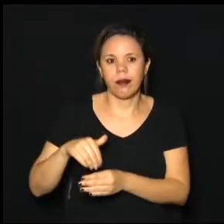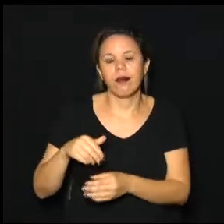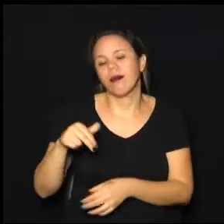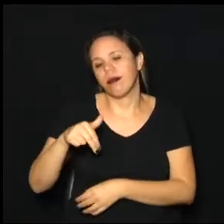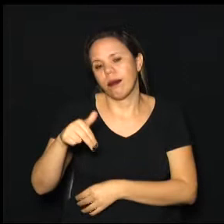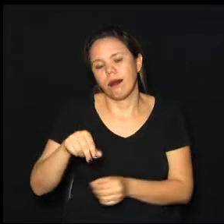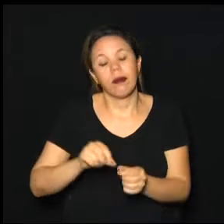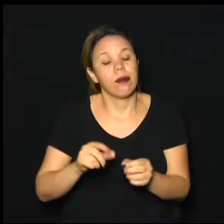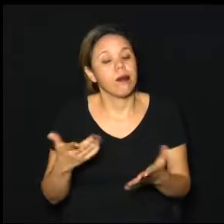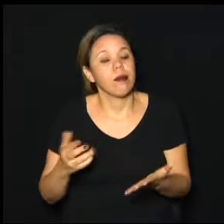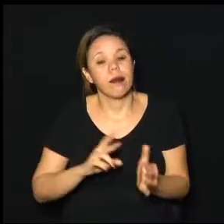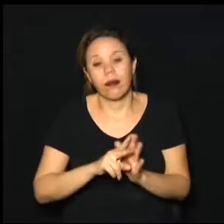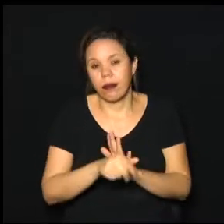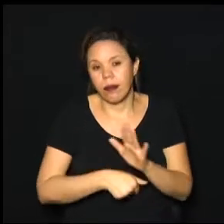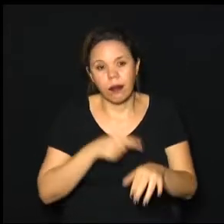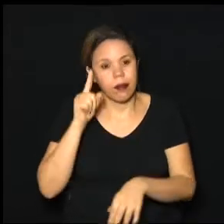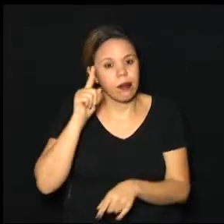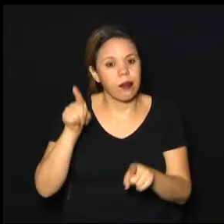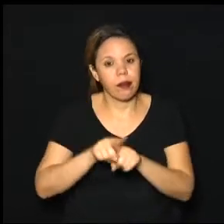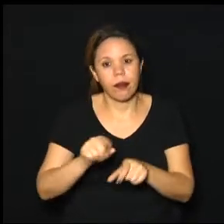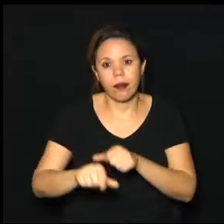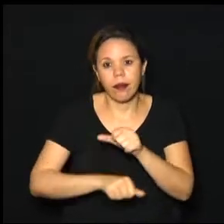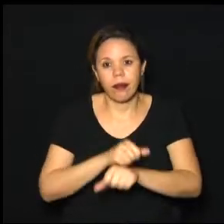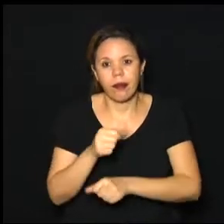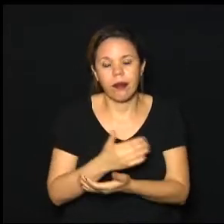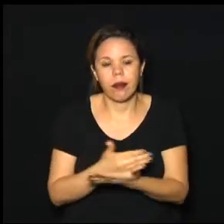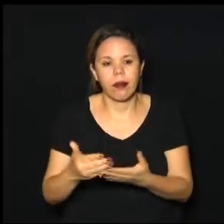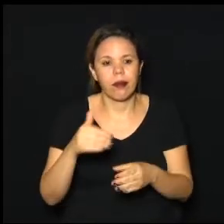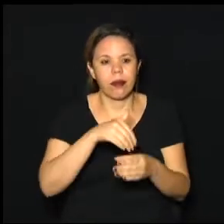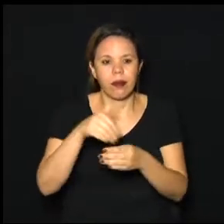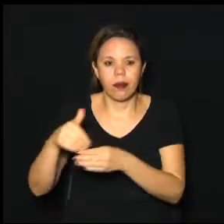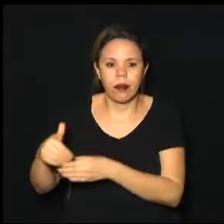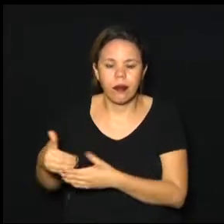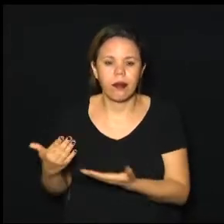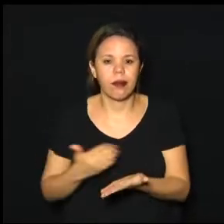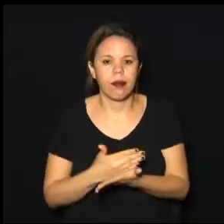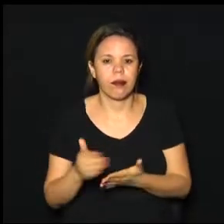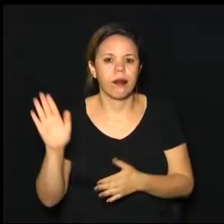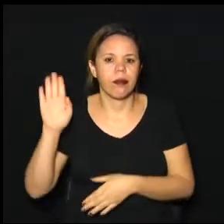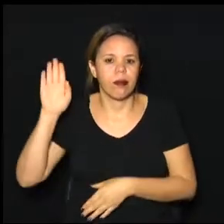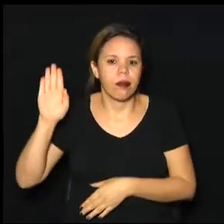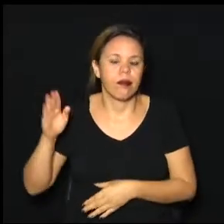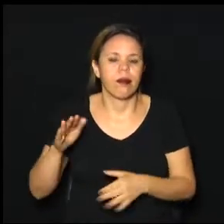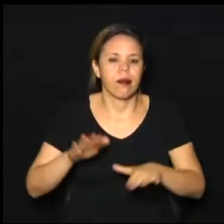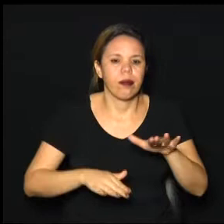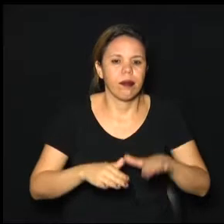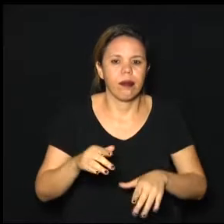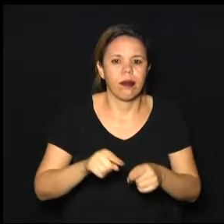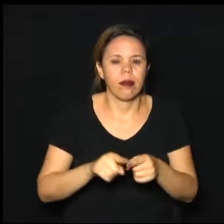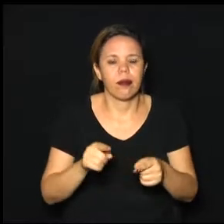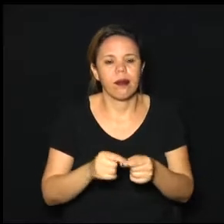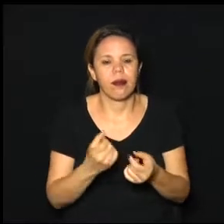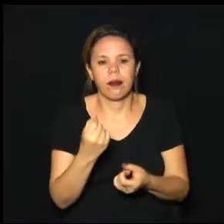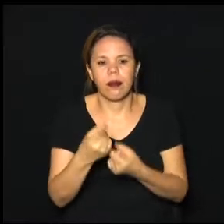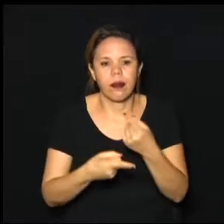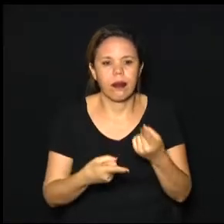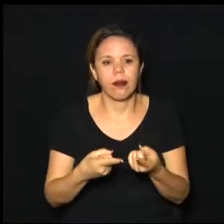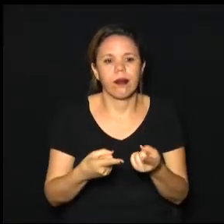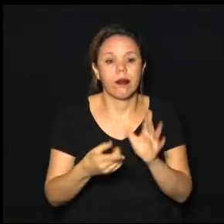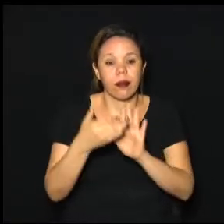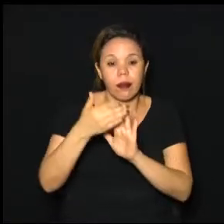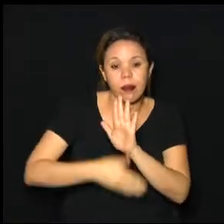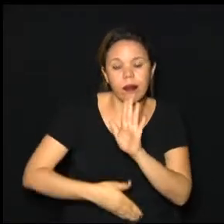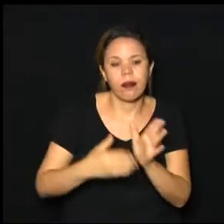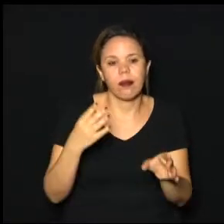outras tantas datas foram alteradas. A data de início das eleições, a data de desincompatibilização, a data da prestação de